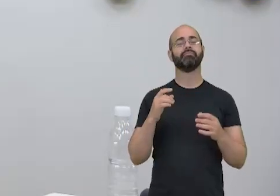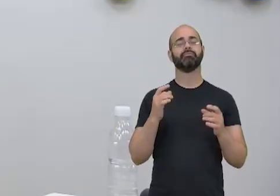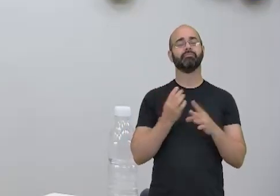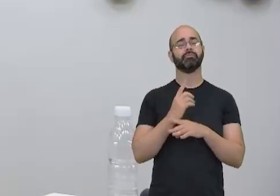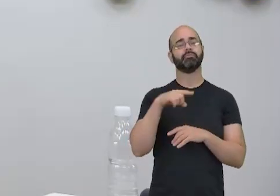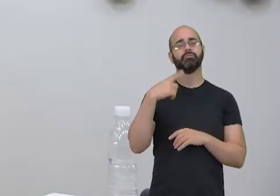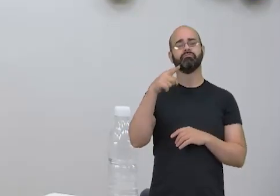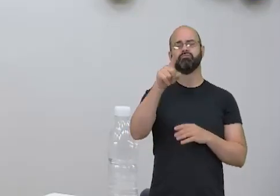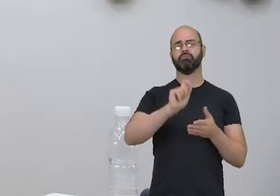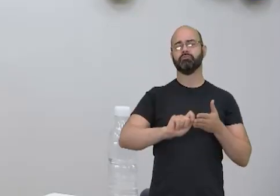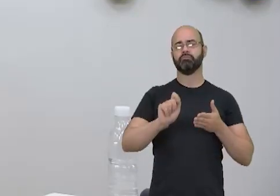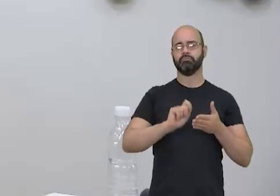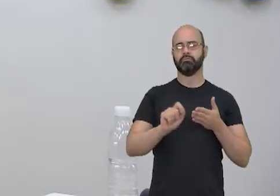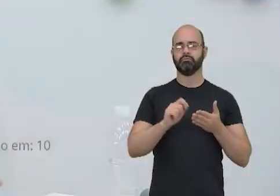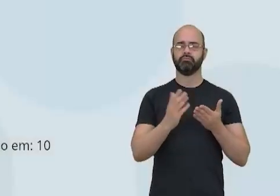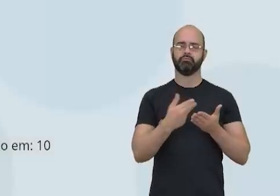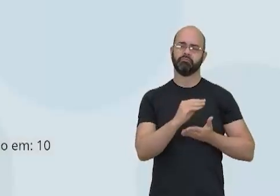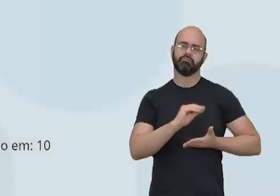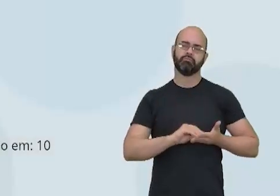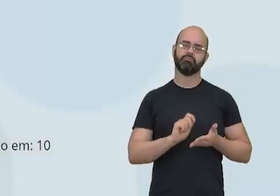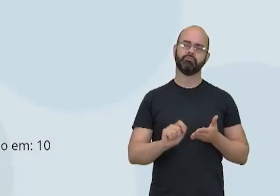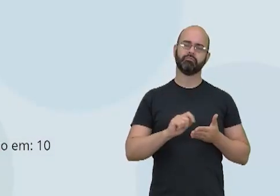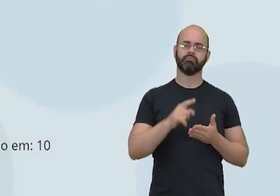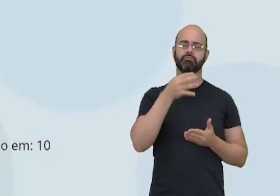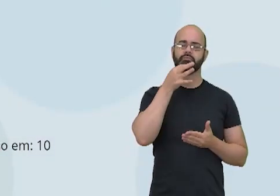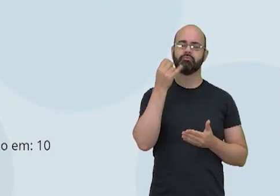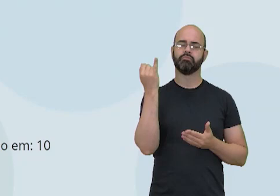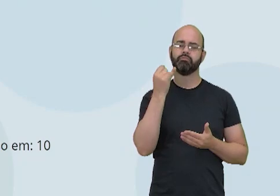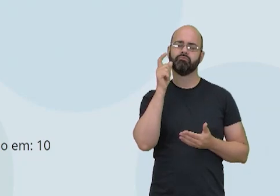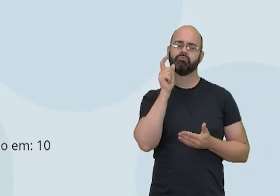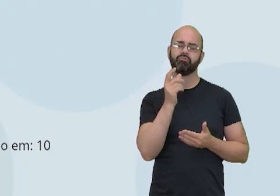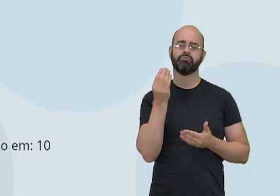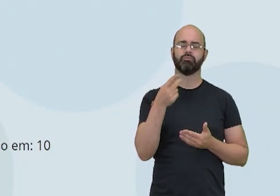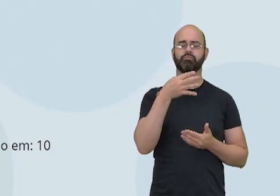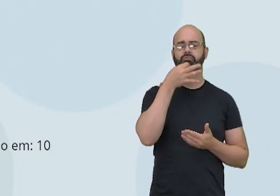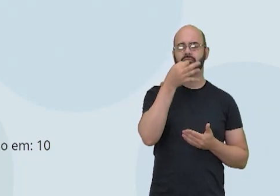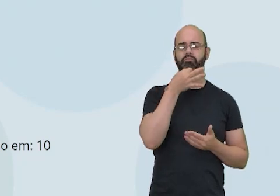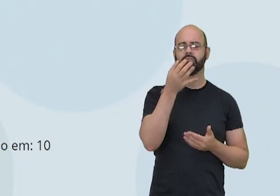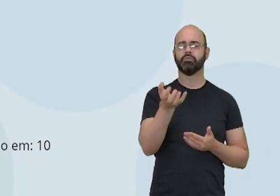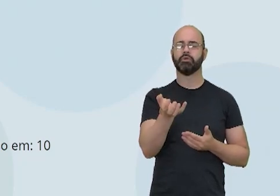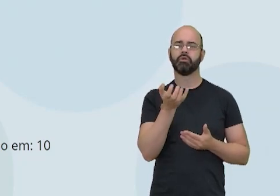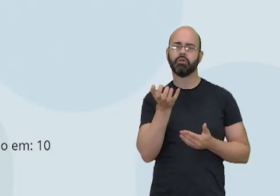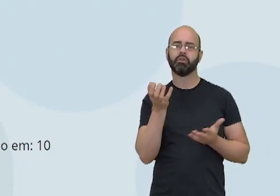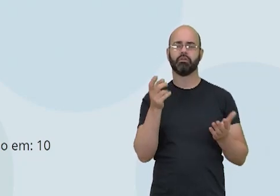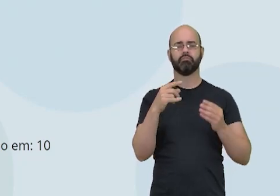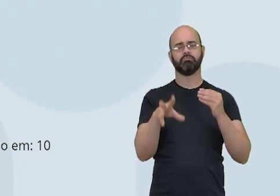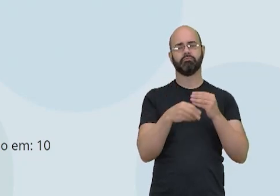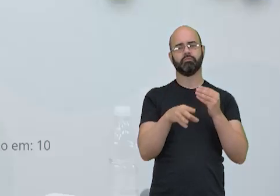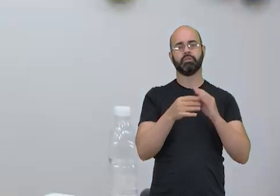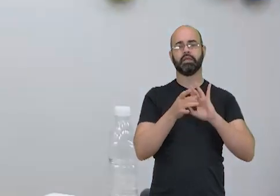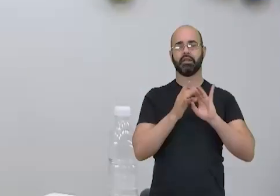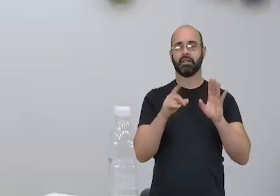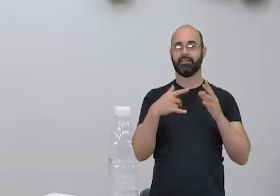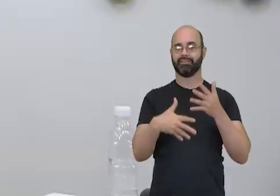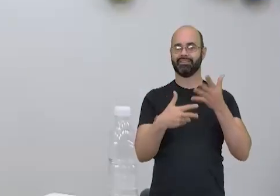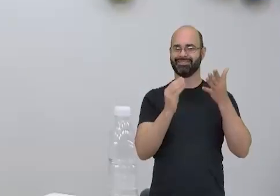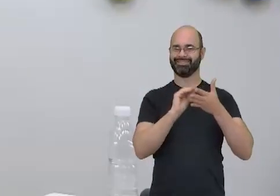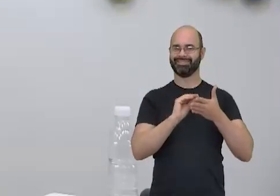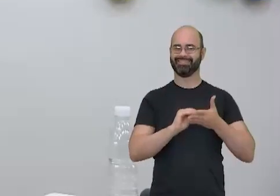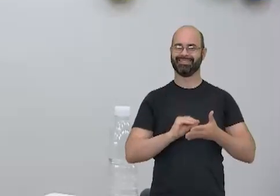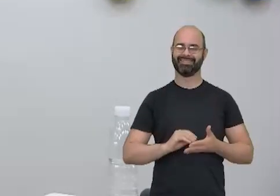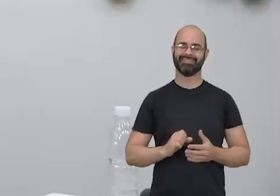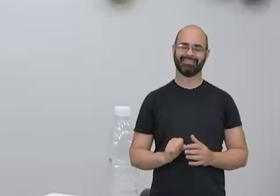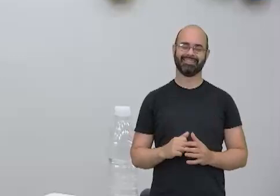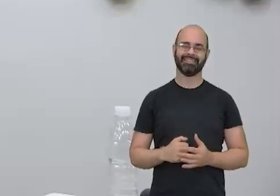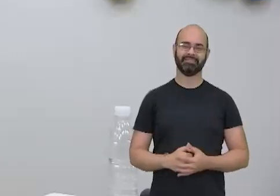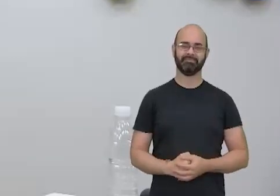fazer anotações sobre o vídeo. O que vocês acham interessante? Querem comentar alguma coisa? Acrescentar e irem colocando no chat, tá bom? Vamos lá,